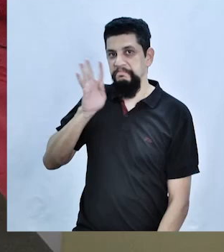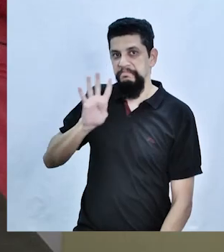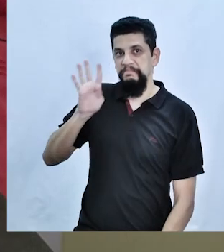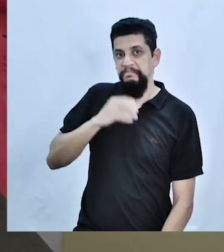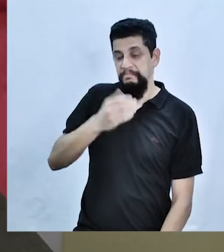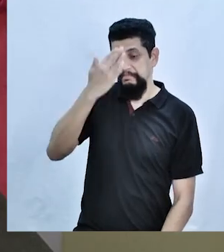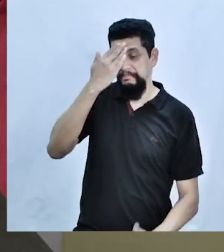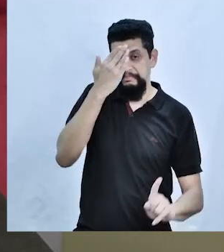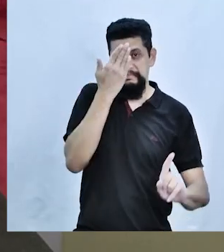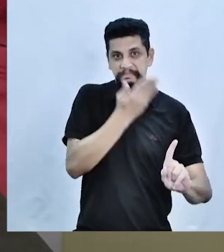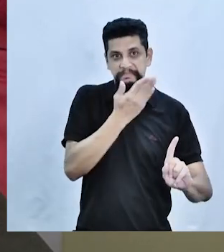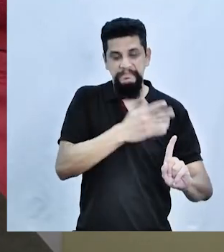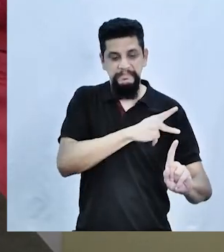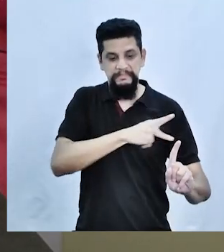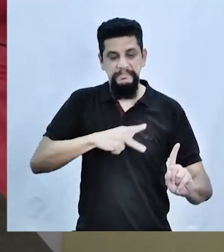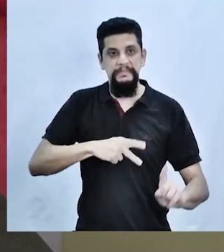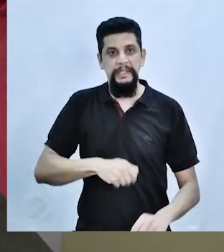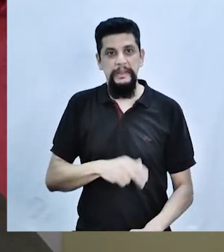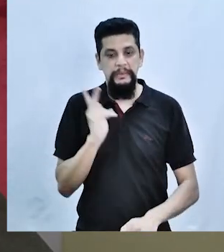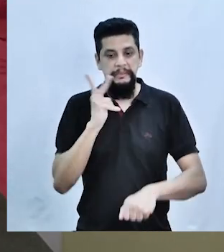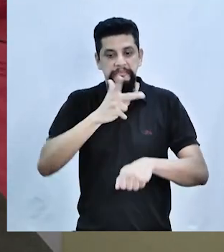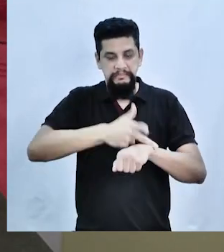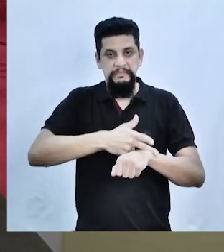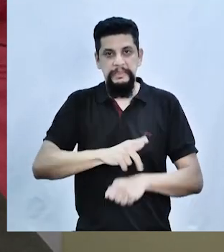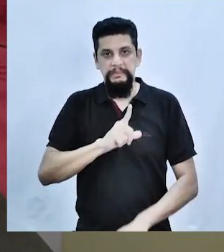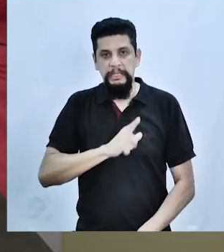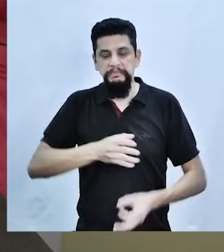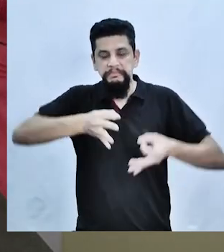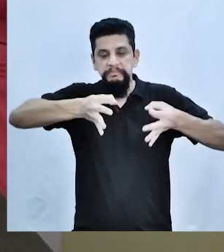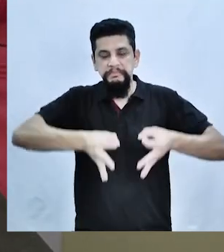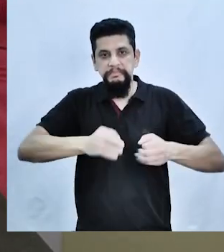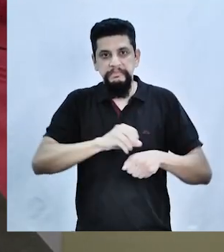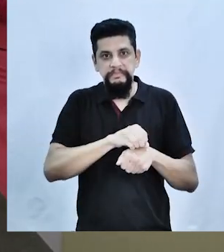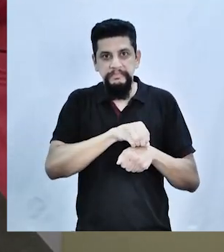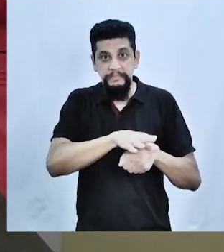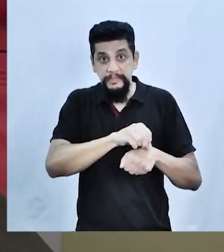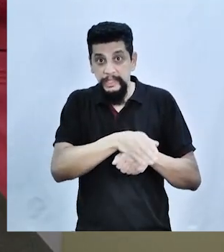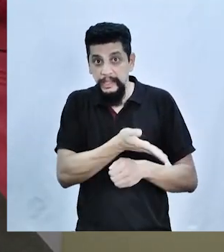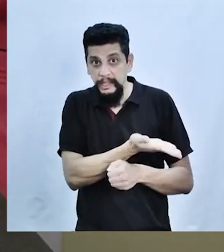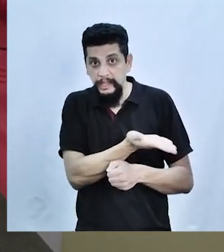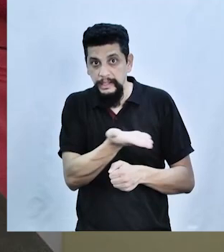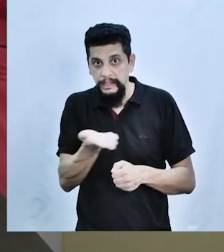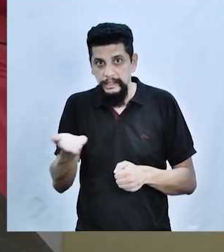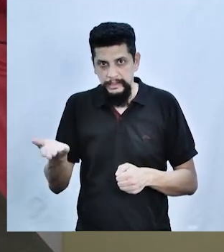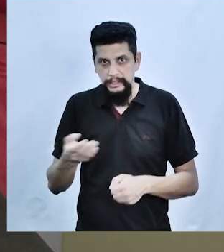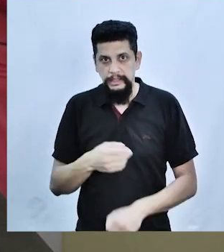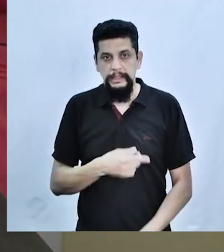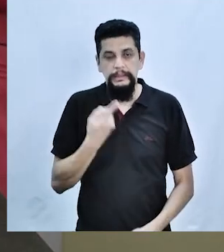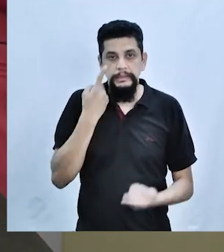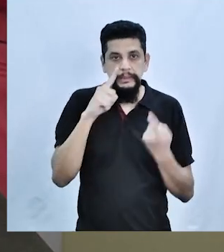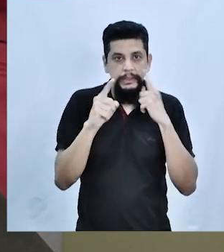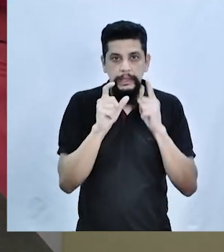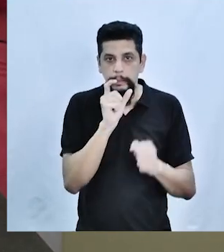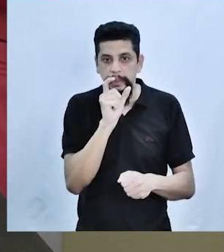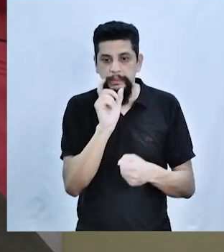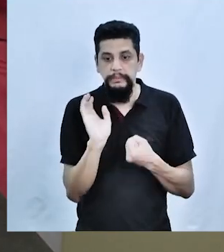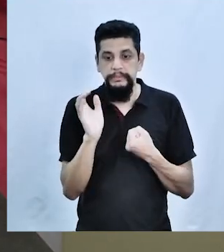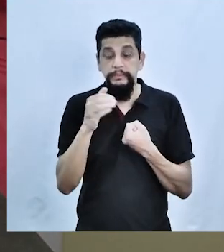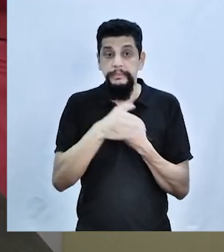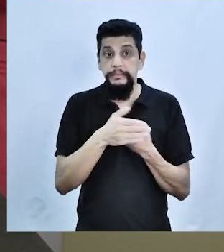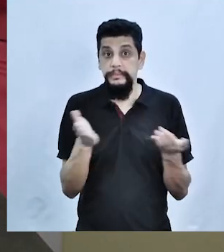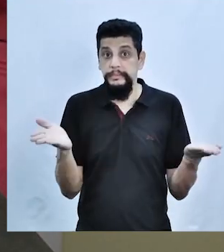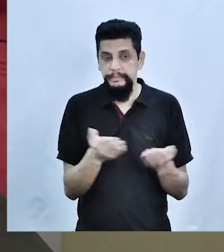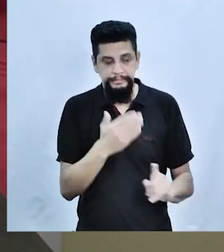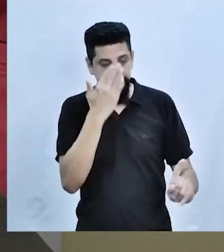Que legal! Muito obrigada, professora, pelo seu vídeo. Eu tenho certeza que essa pista vai ajudar a descobrir a palavra secreta